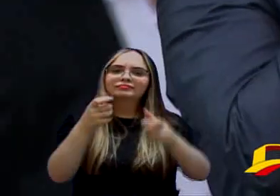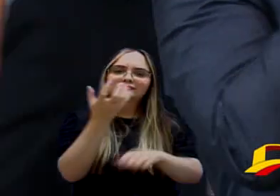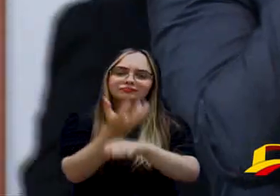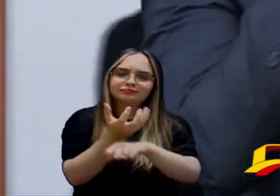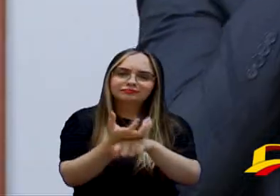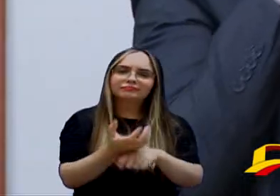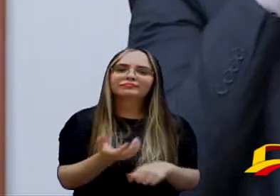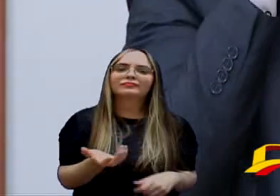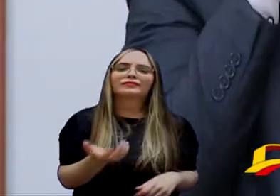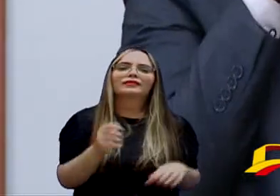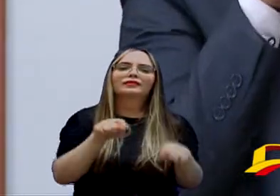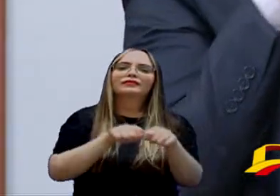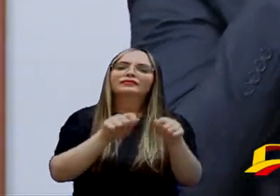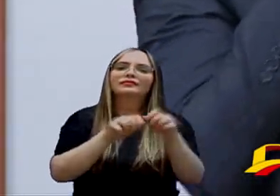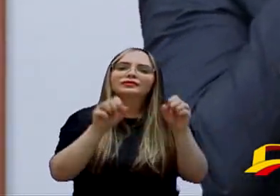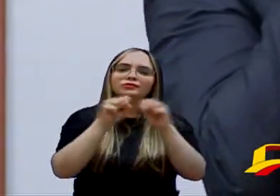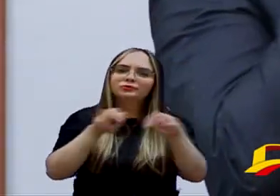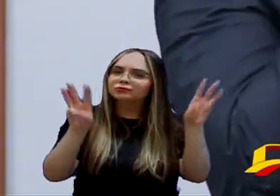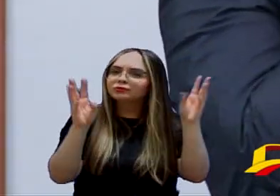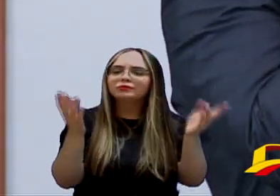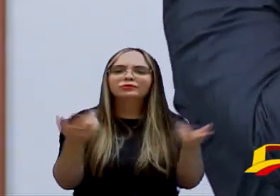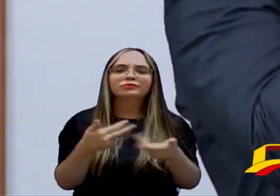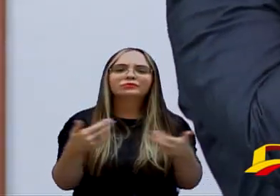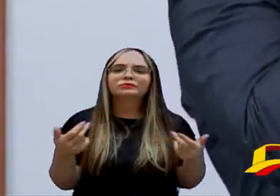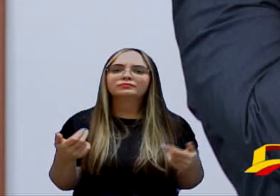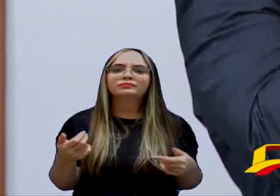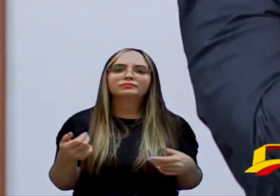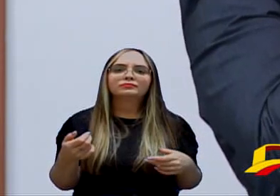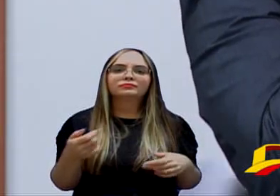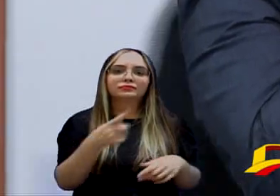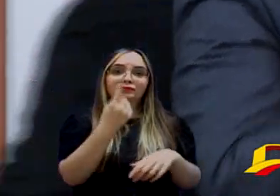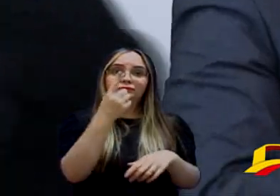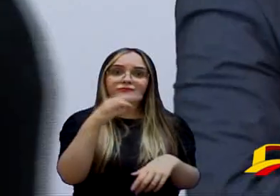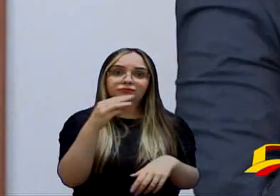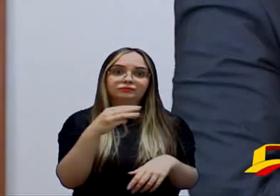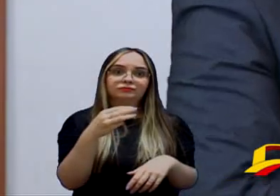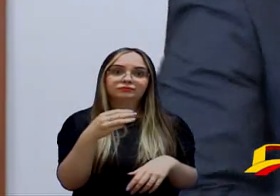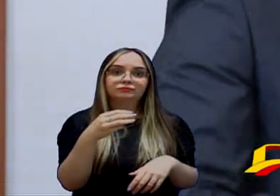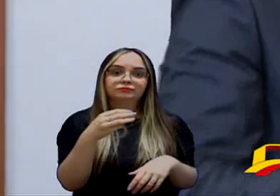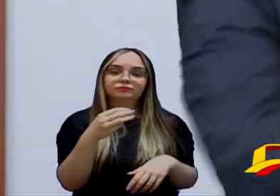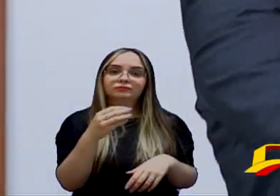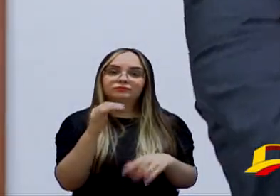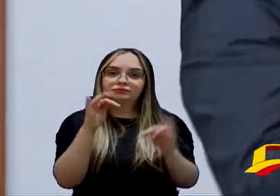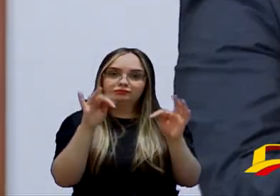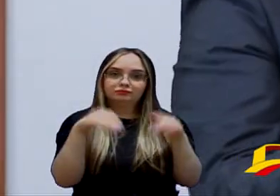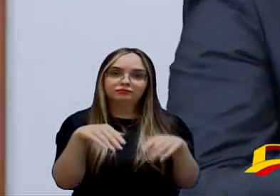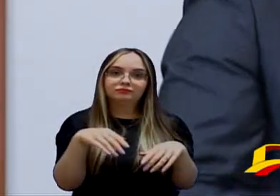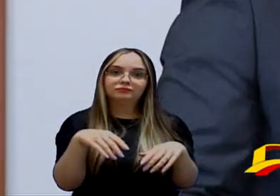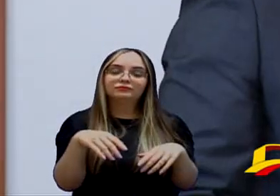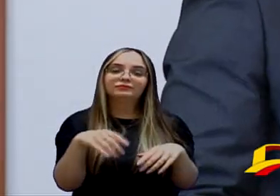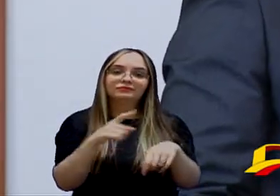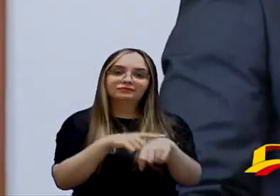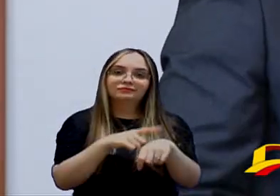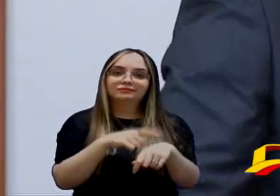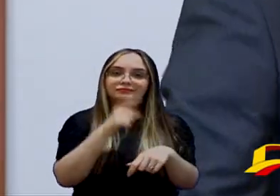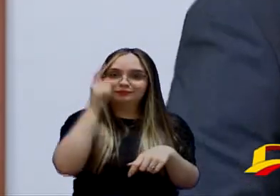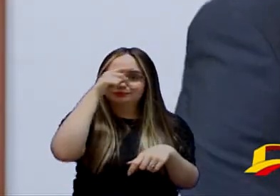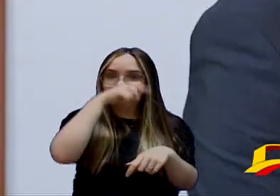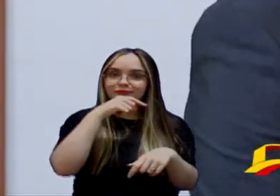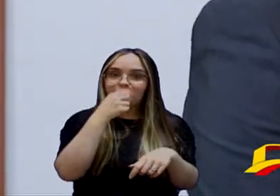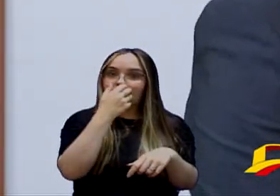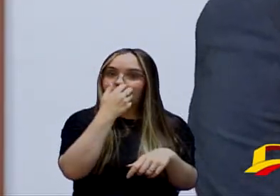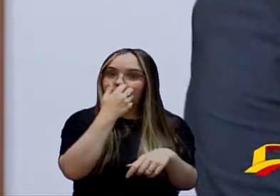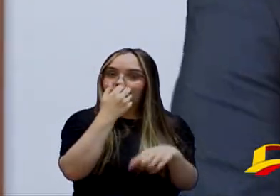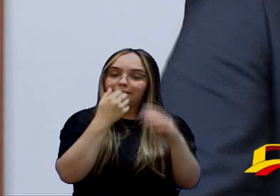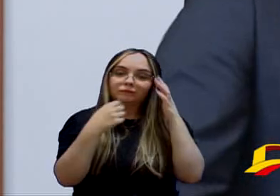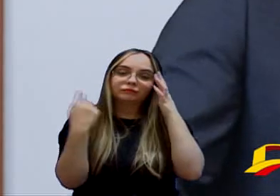fazer shows culturais né em vários negócios até um minuto só para finalizar ainda tá rapidão e